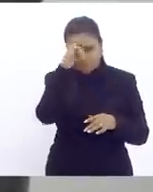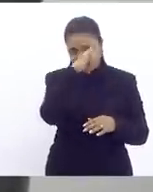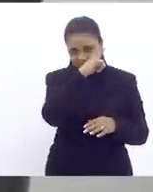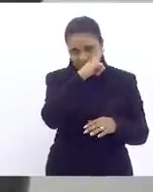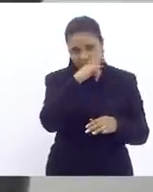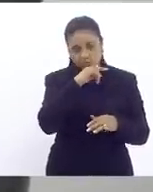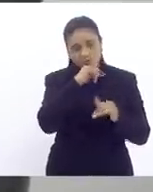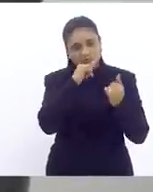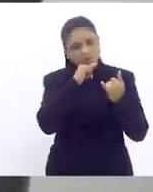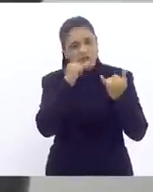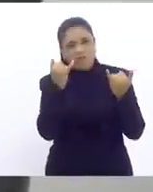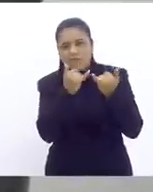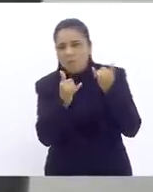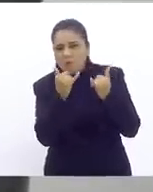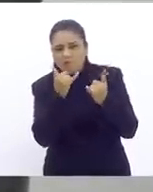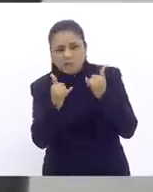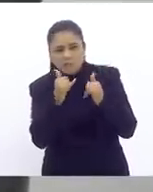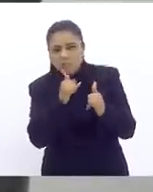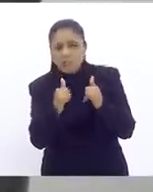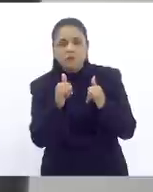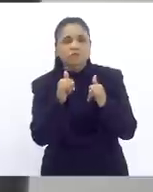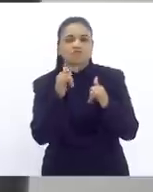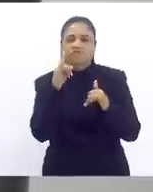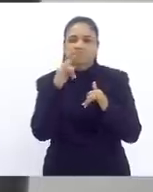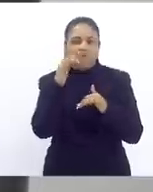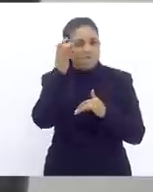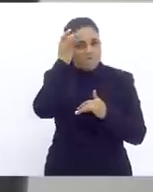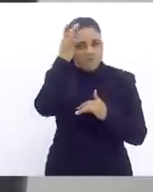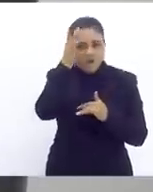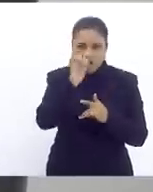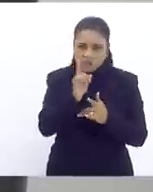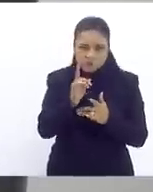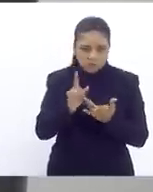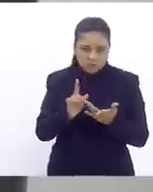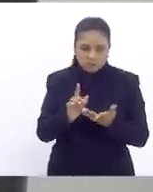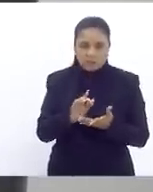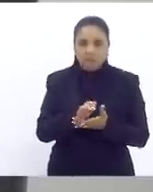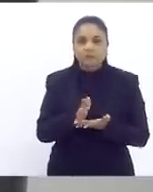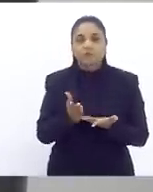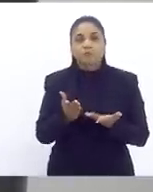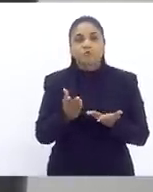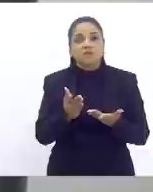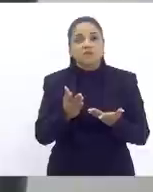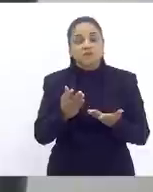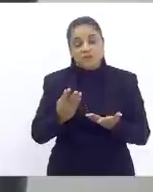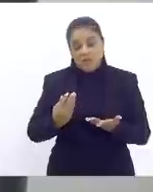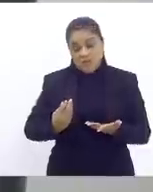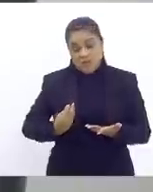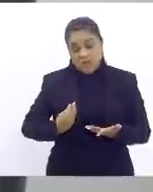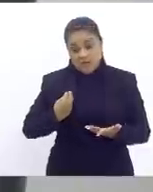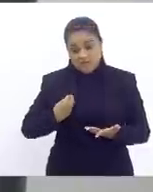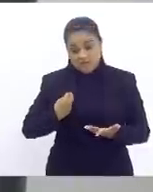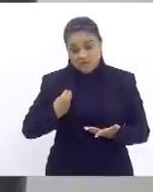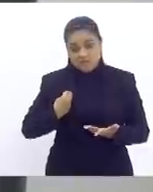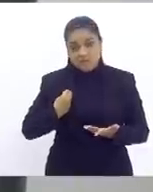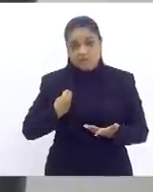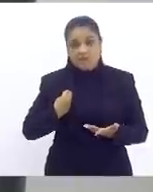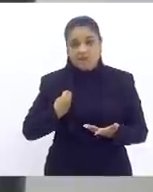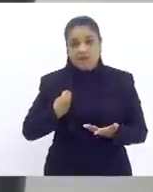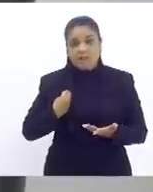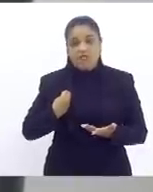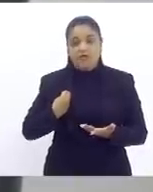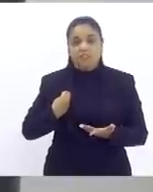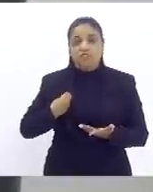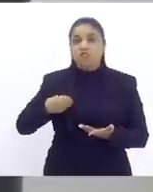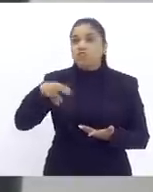não são de fácil manuseio nem de fácil encaminhamento estamos falando de vida funcional né então tipo assim um